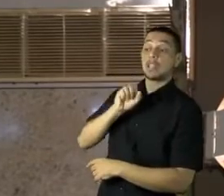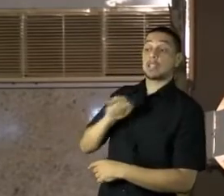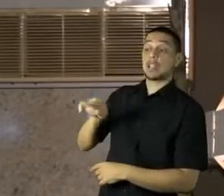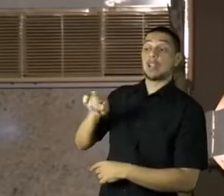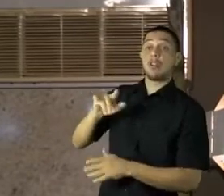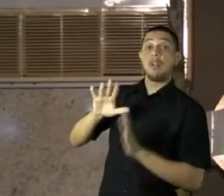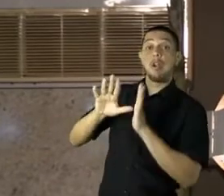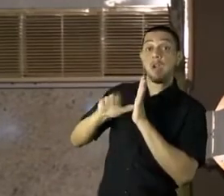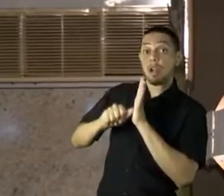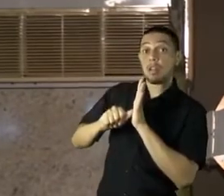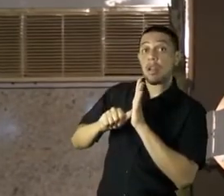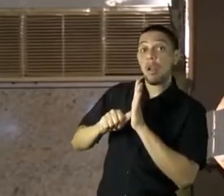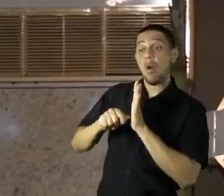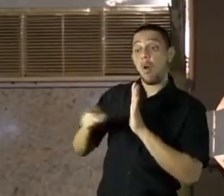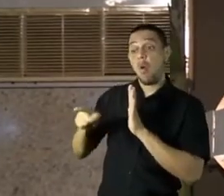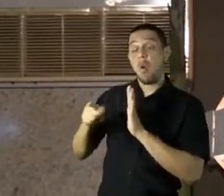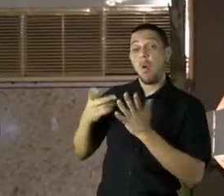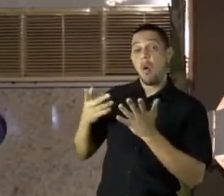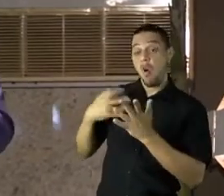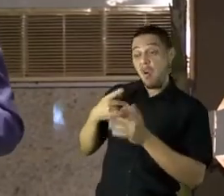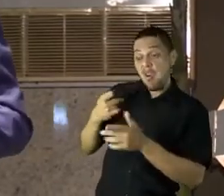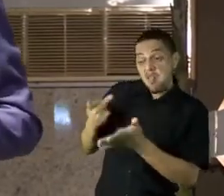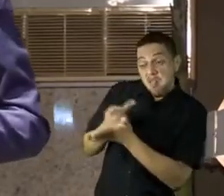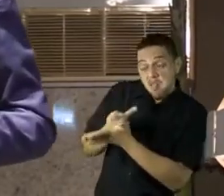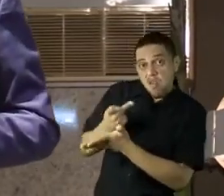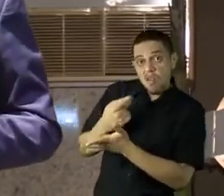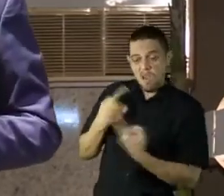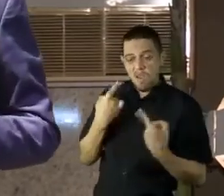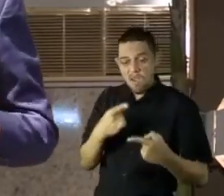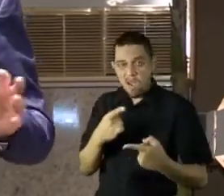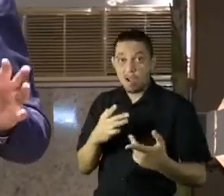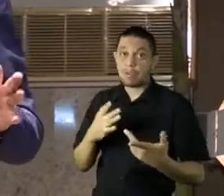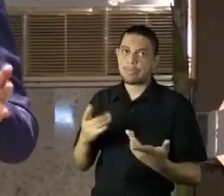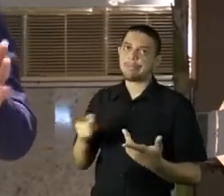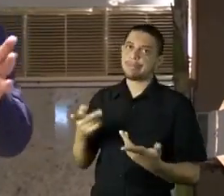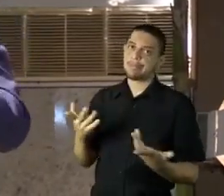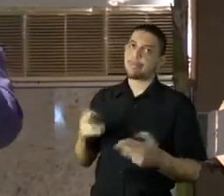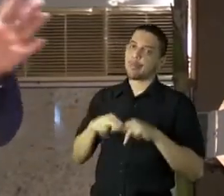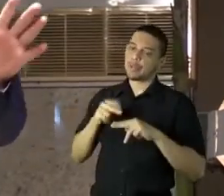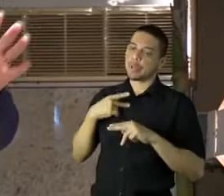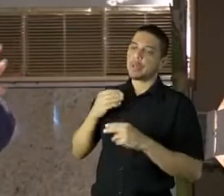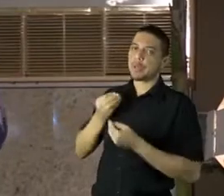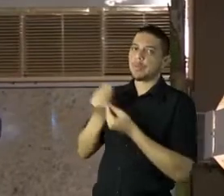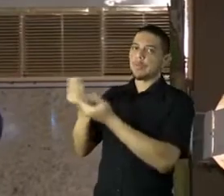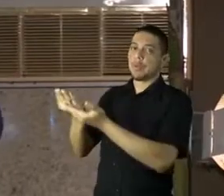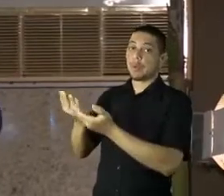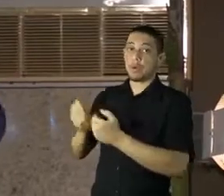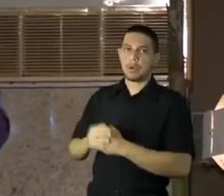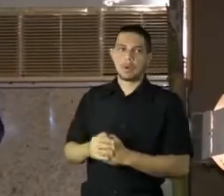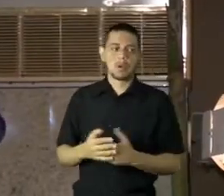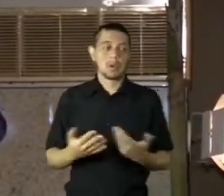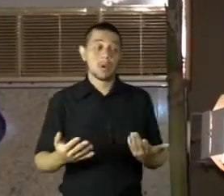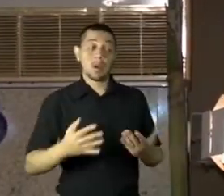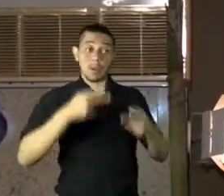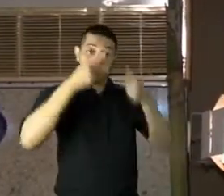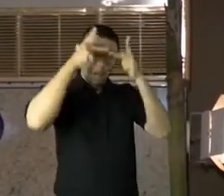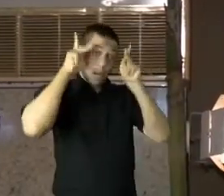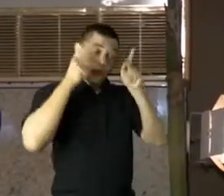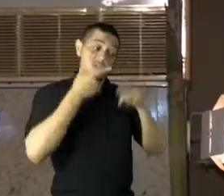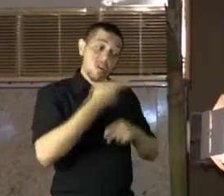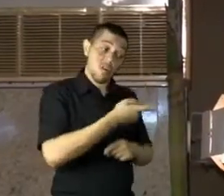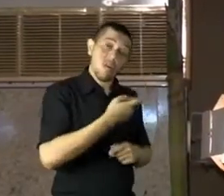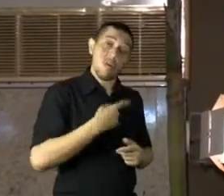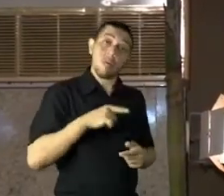entregar íamos replicou-lhe pois Pilatos tô Maio vós outros e julgai uh segundo a vossa